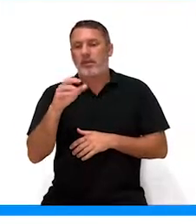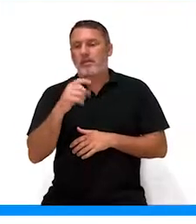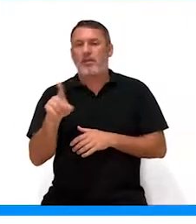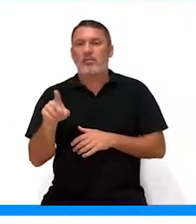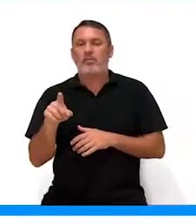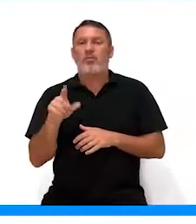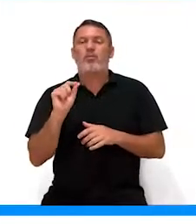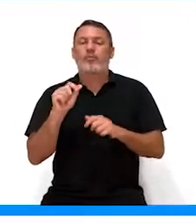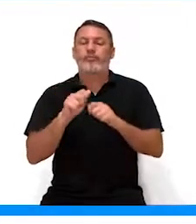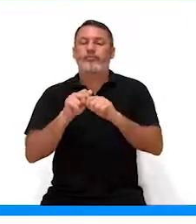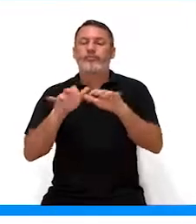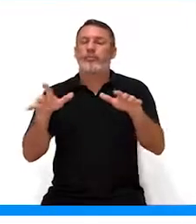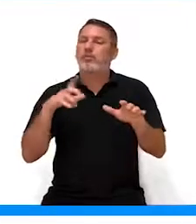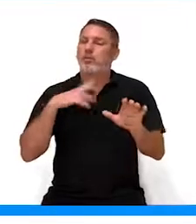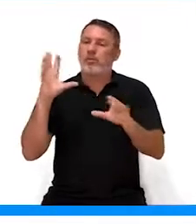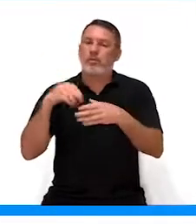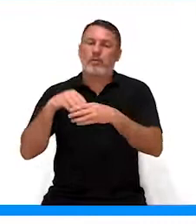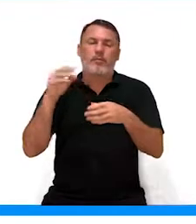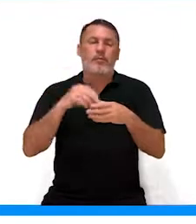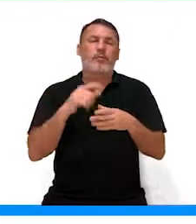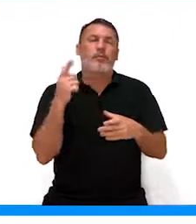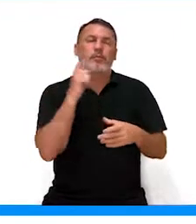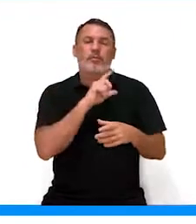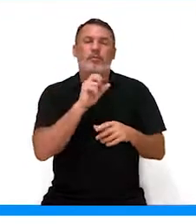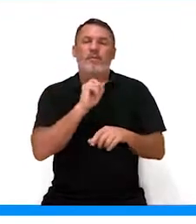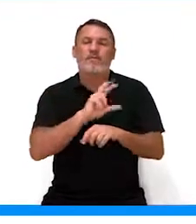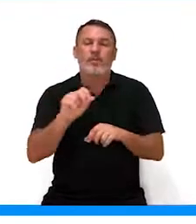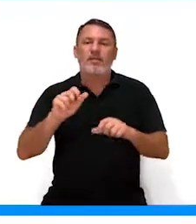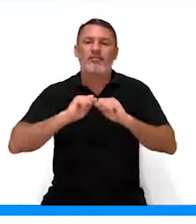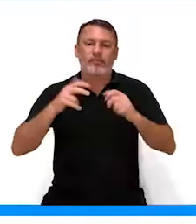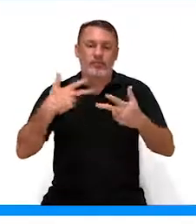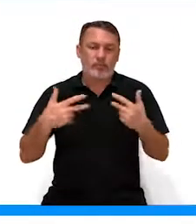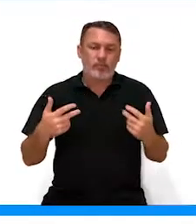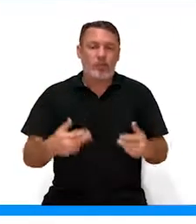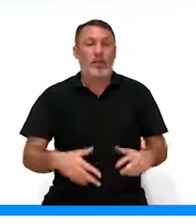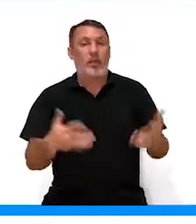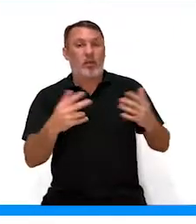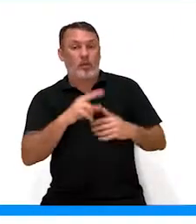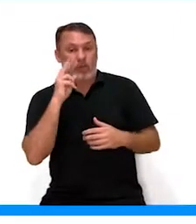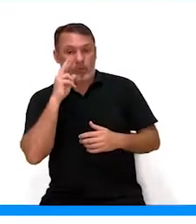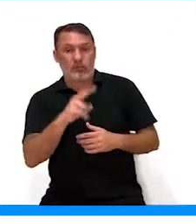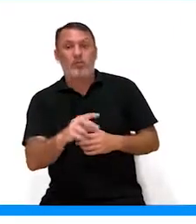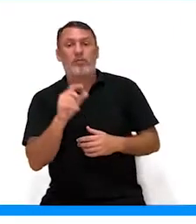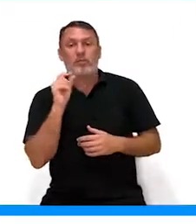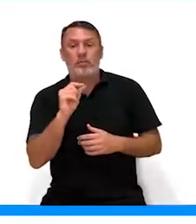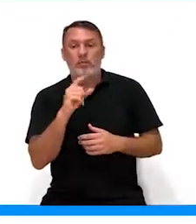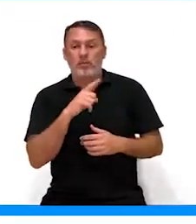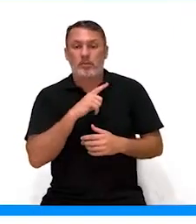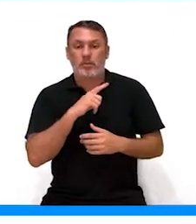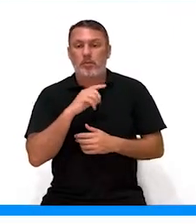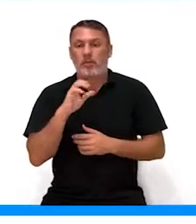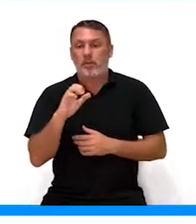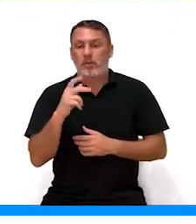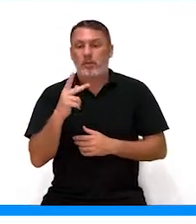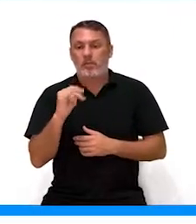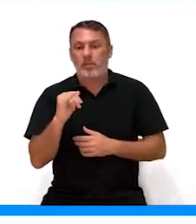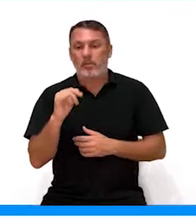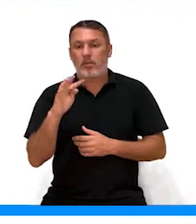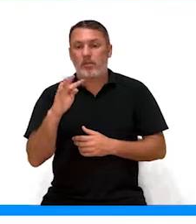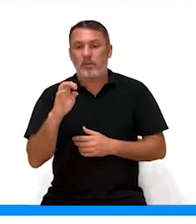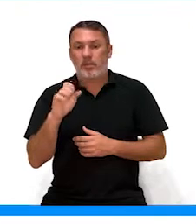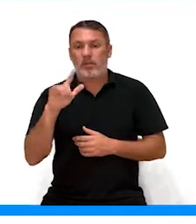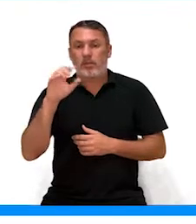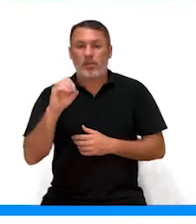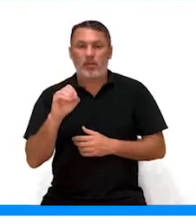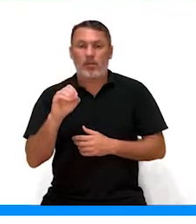que é isso? Células com capacidade de secretar, de liberar substâncias. E aí, vamos olhar então, o